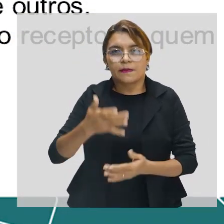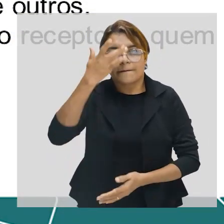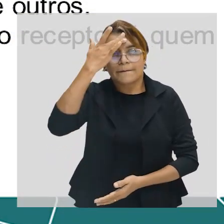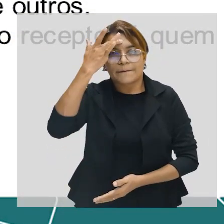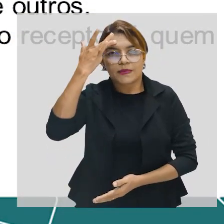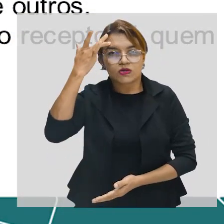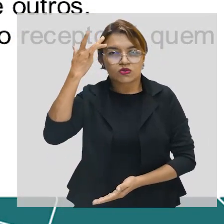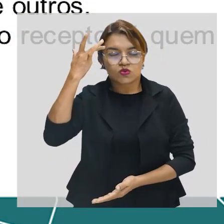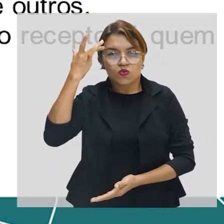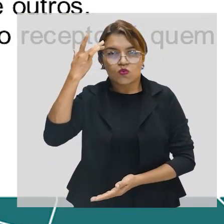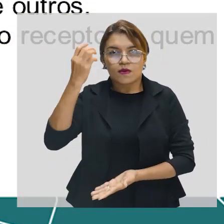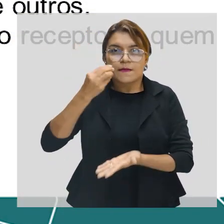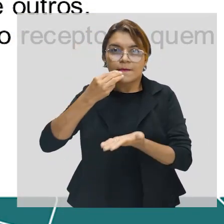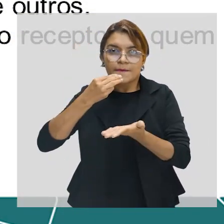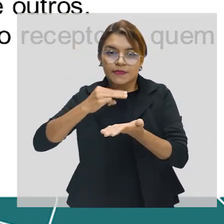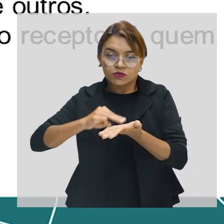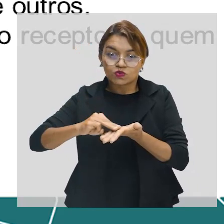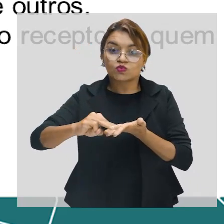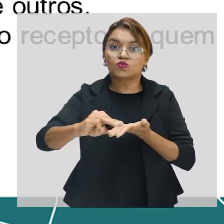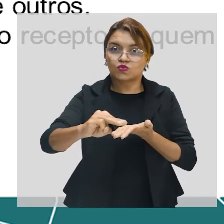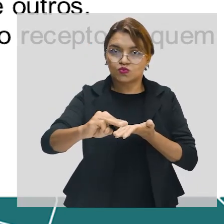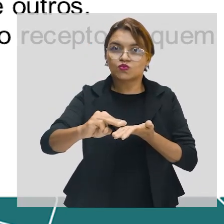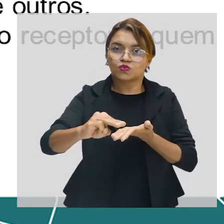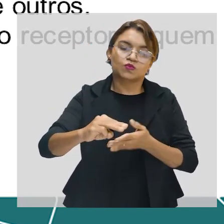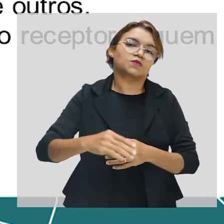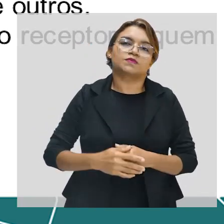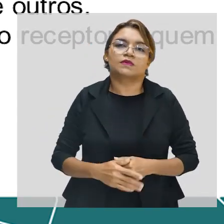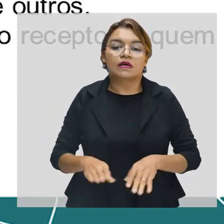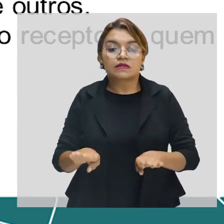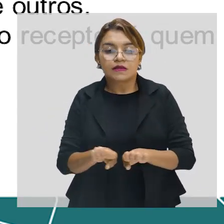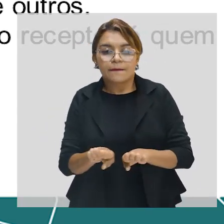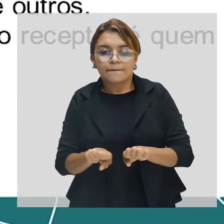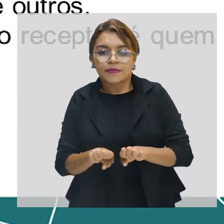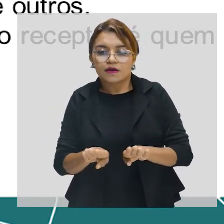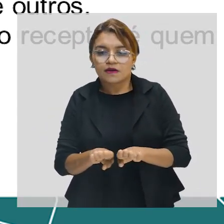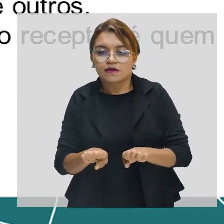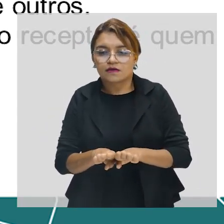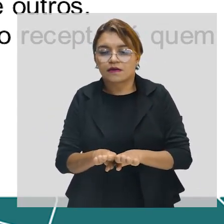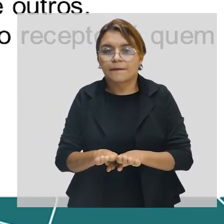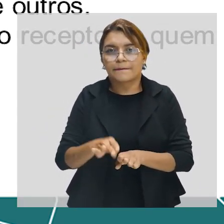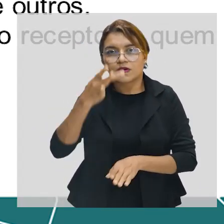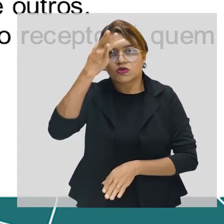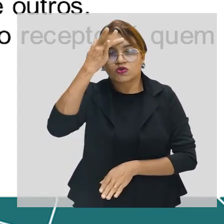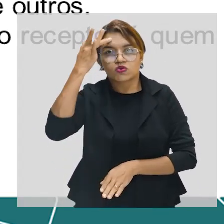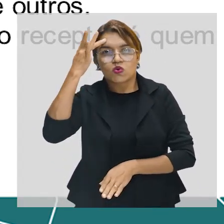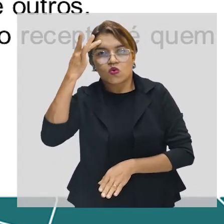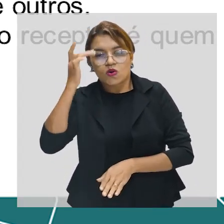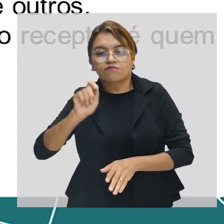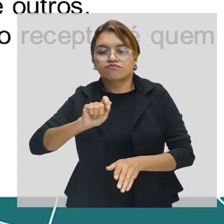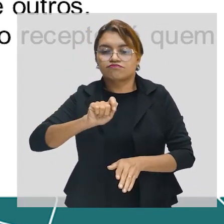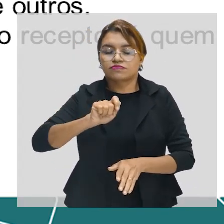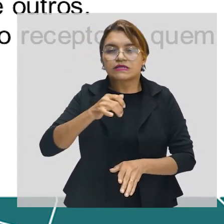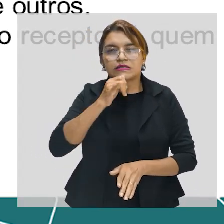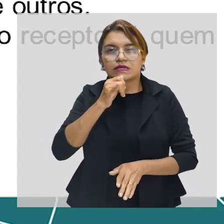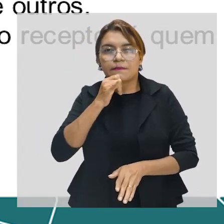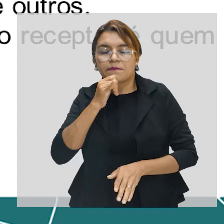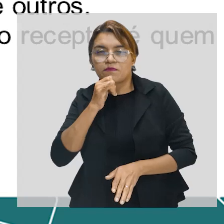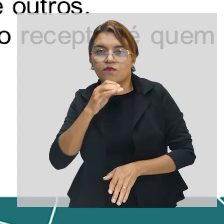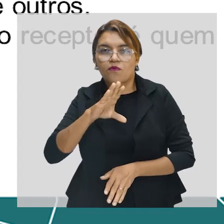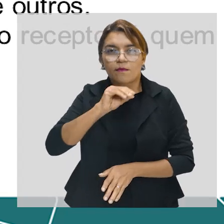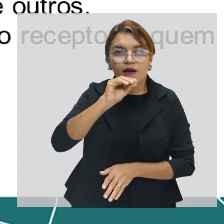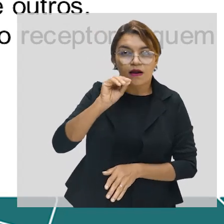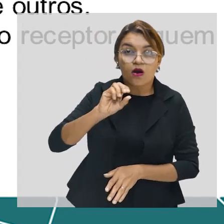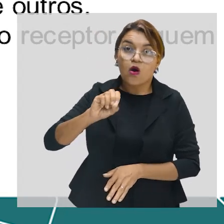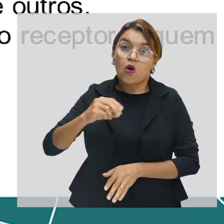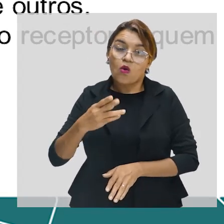O emissor, chamado também de locutor ou falante, é aquele que emite a mensagem